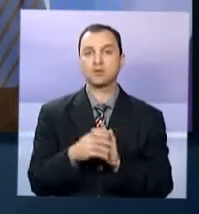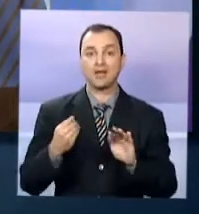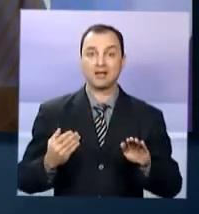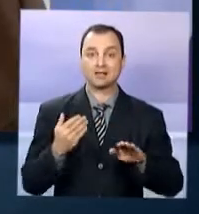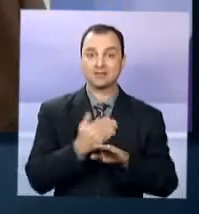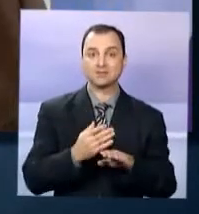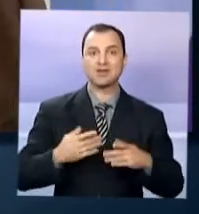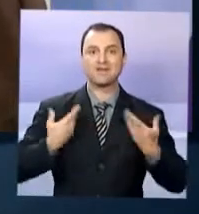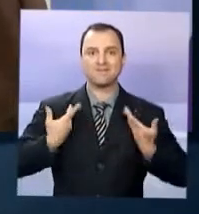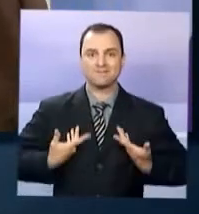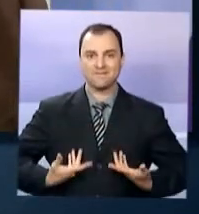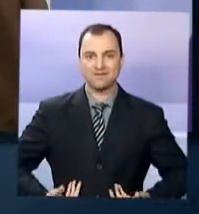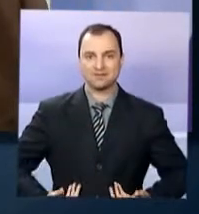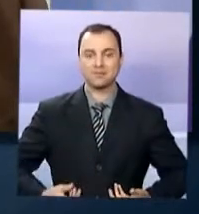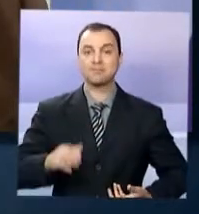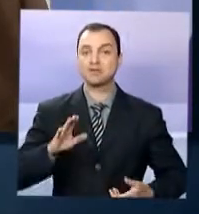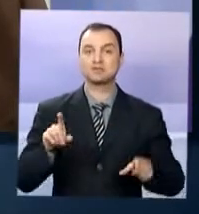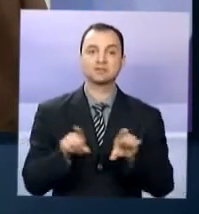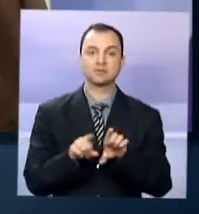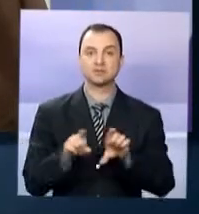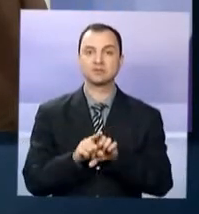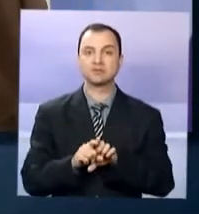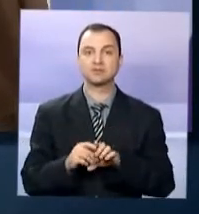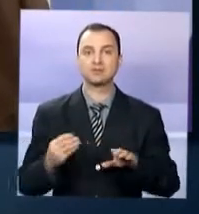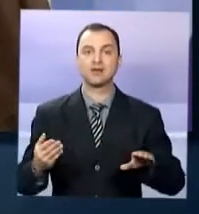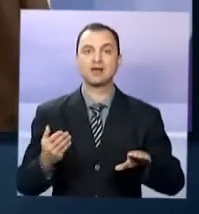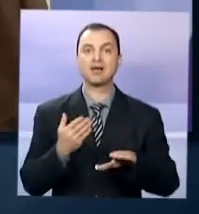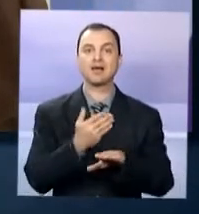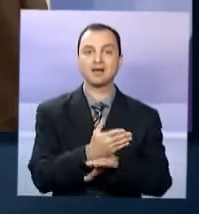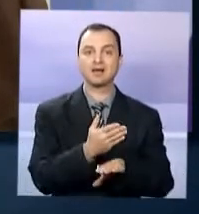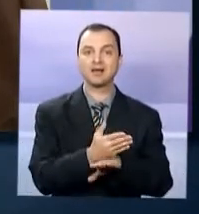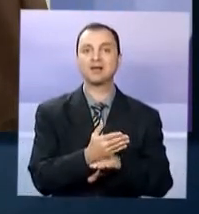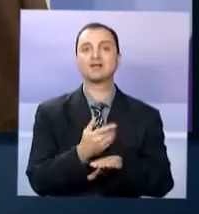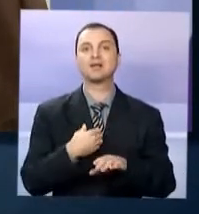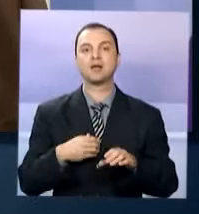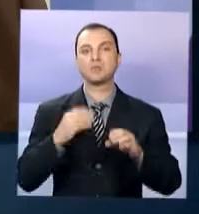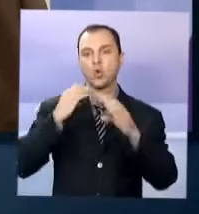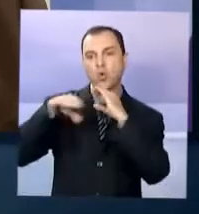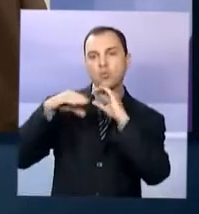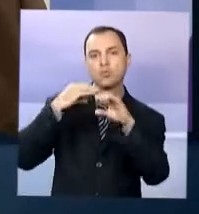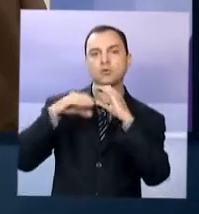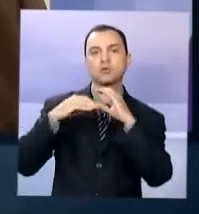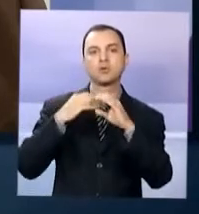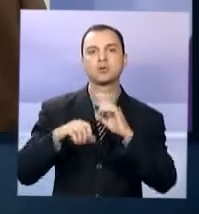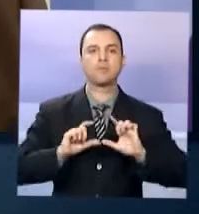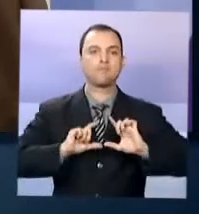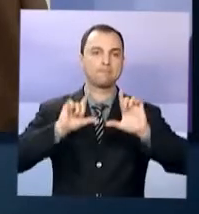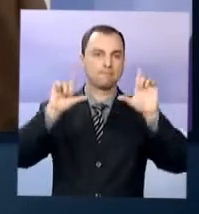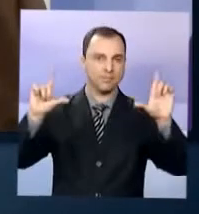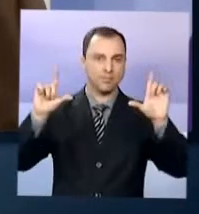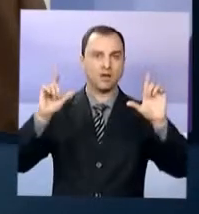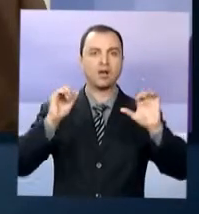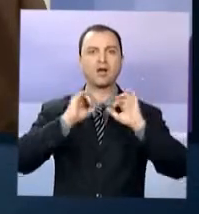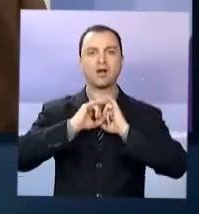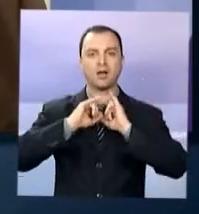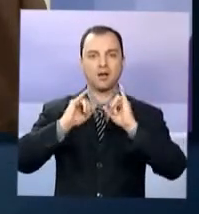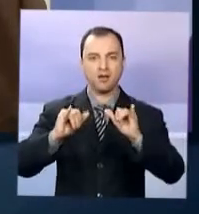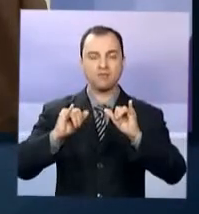sensibilidade física mas também dessas plates o Nacional seja placas